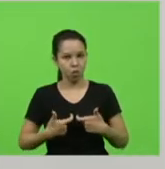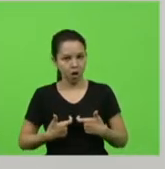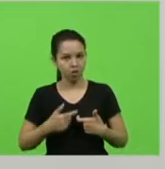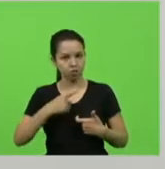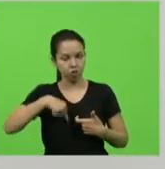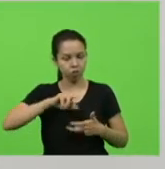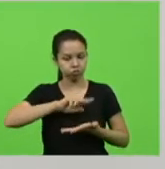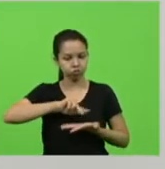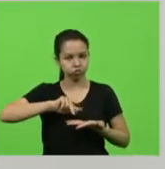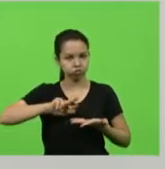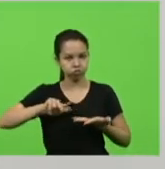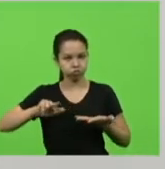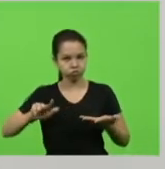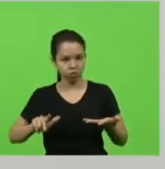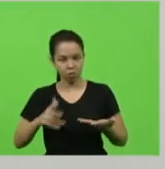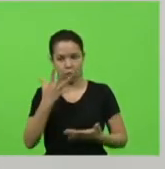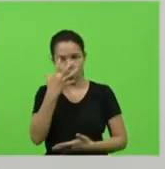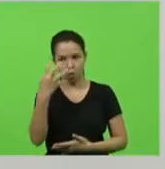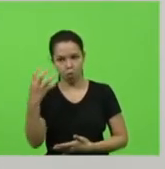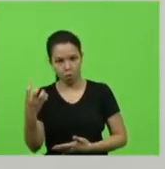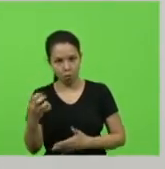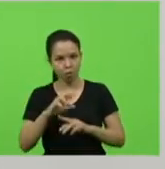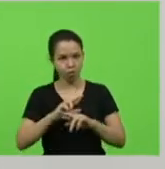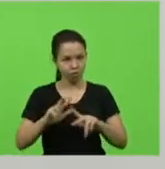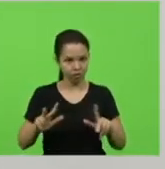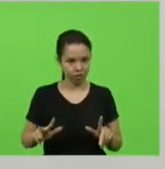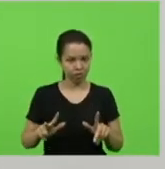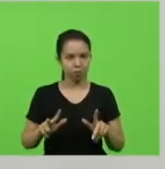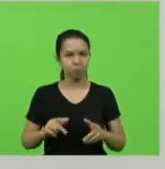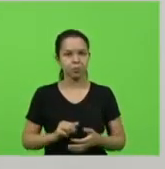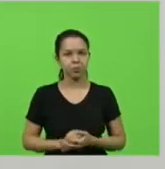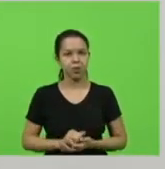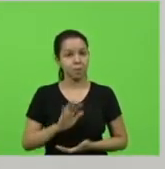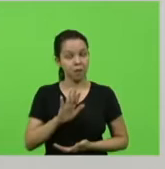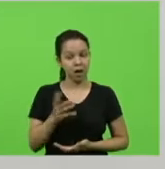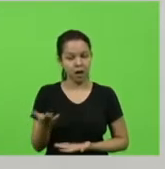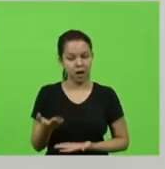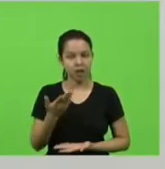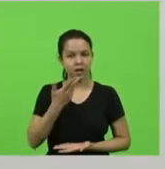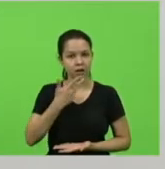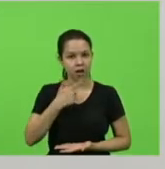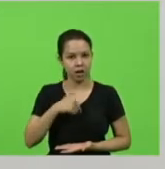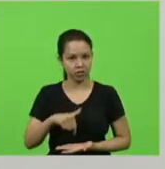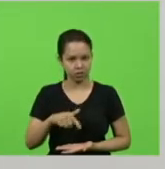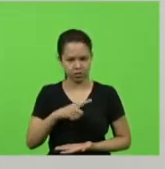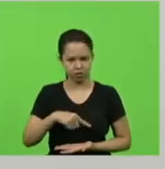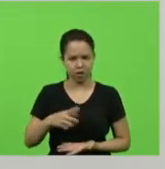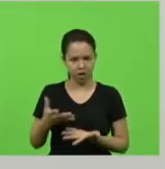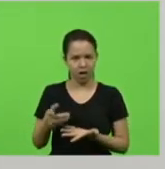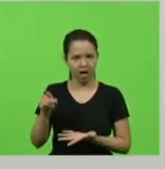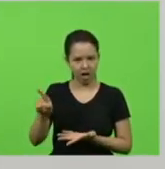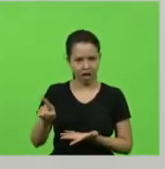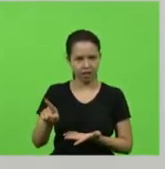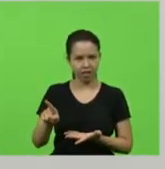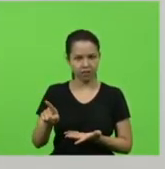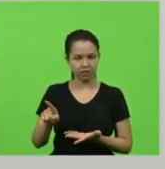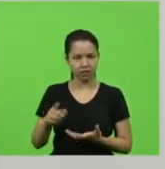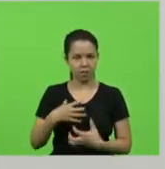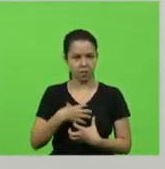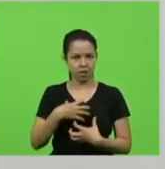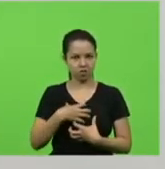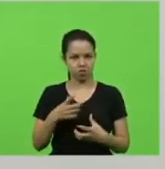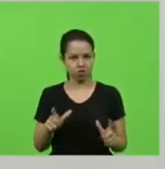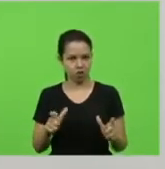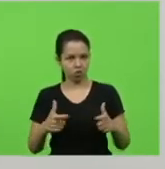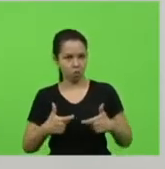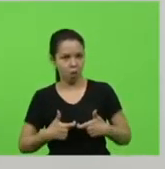sexualidade. E mesmo assim, no caso da criança, não se espera que ela manifeste sexualidade ou que ela pratique